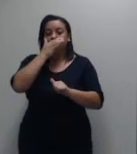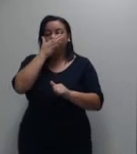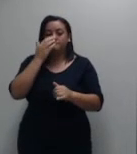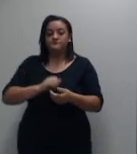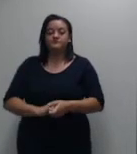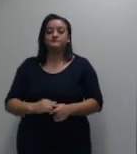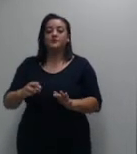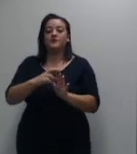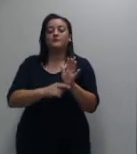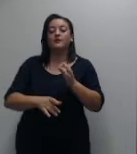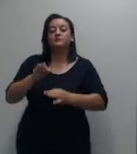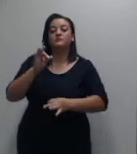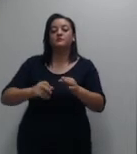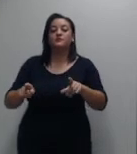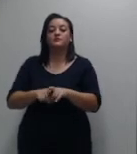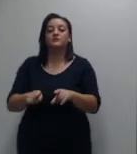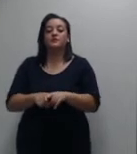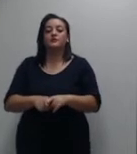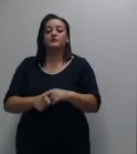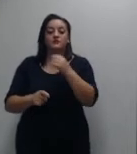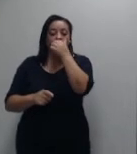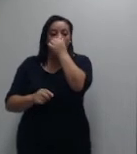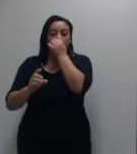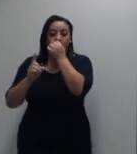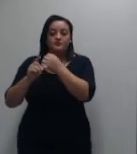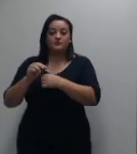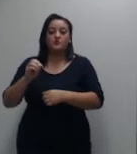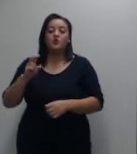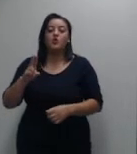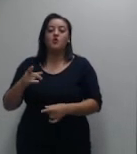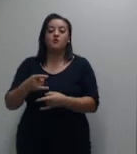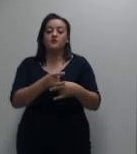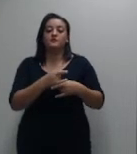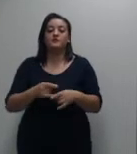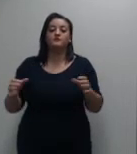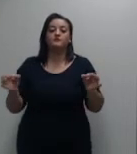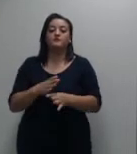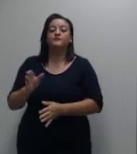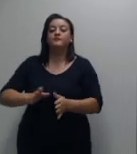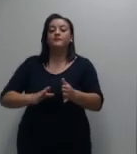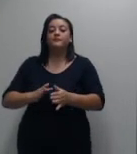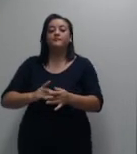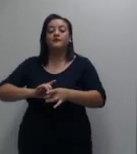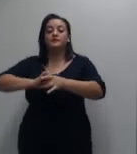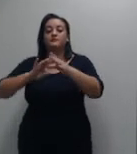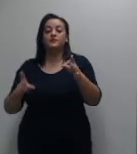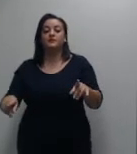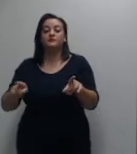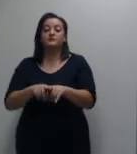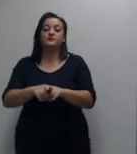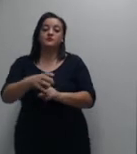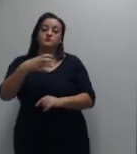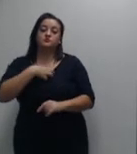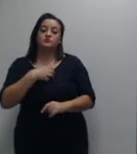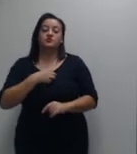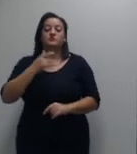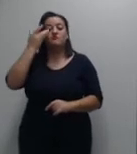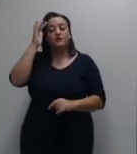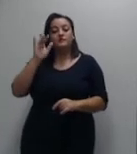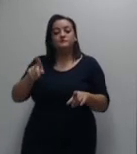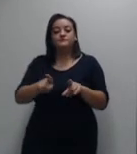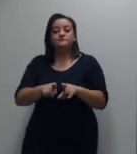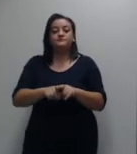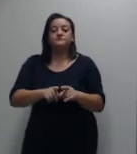pauta de julgamento no diário da Justiça eletrônico e ele tá o prazo será liberada de maneira automática a